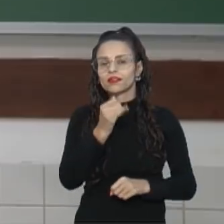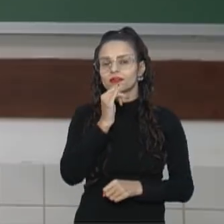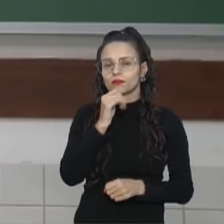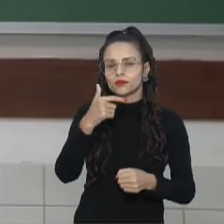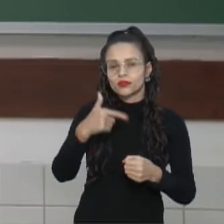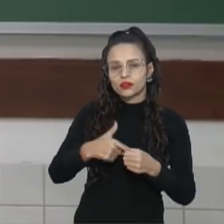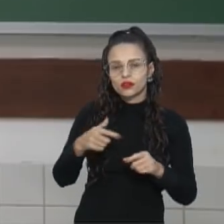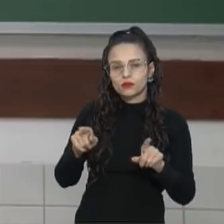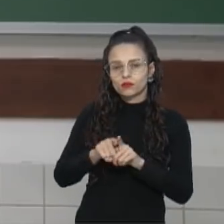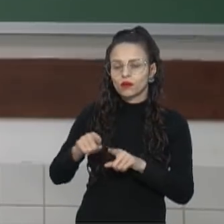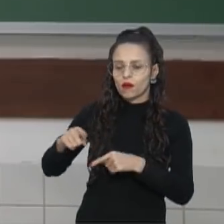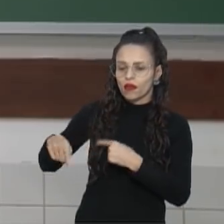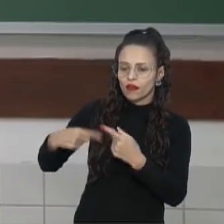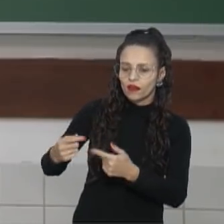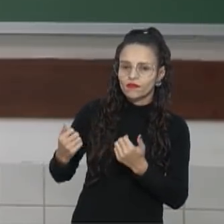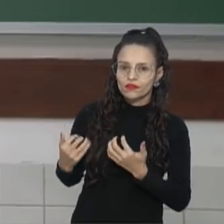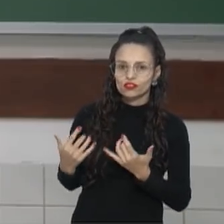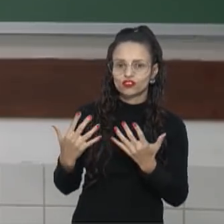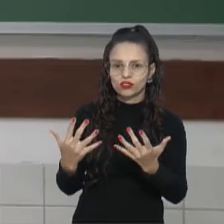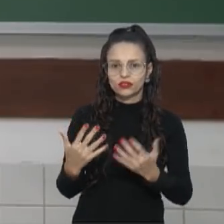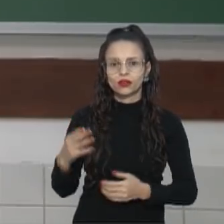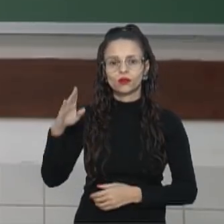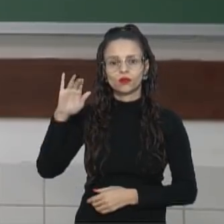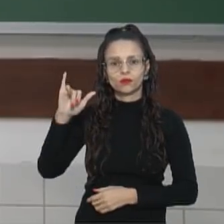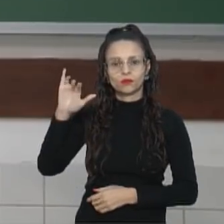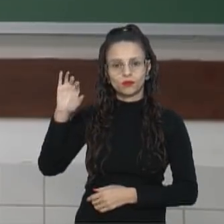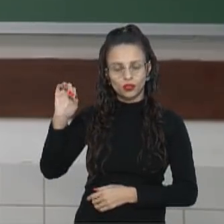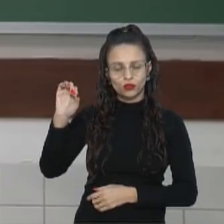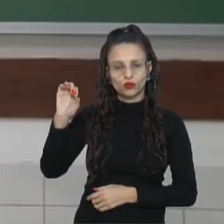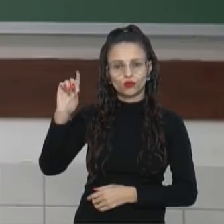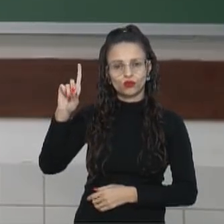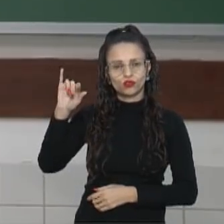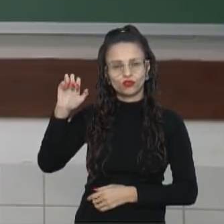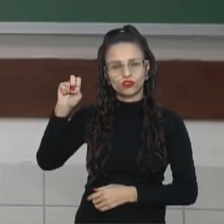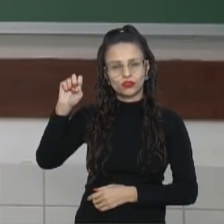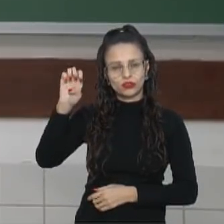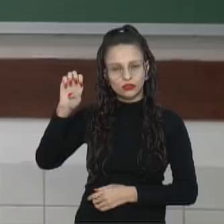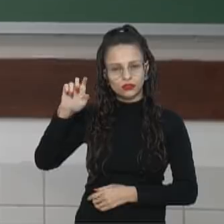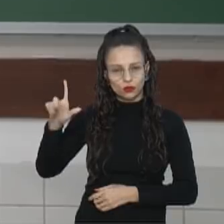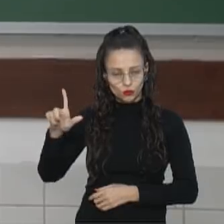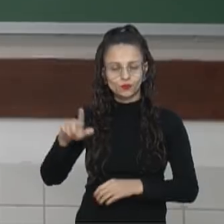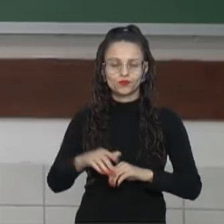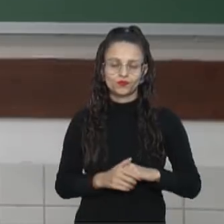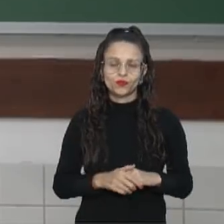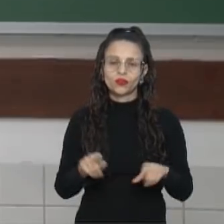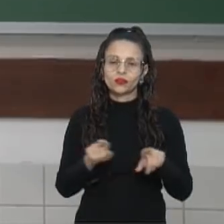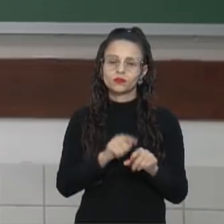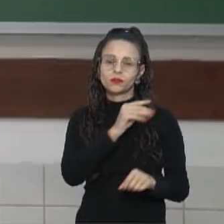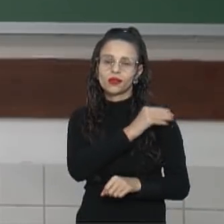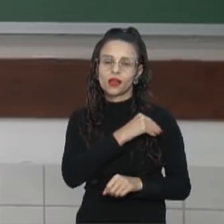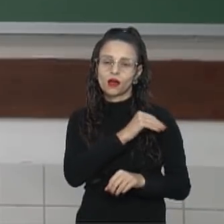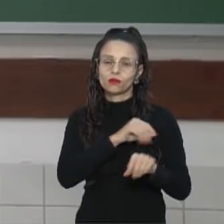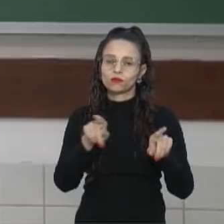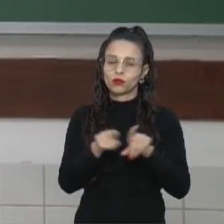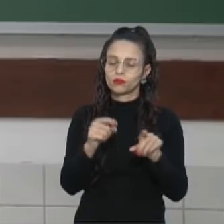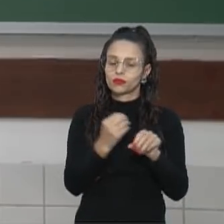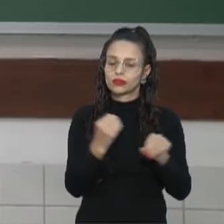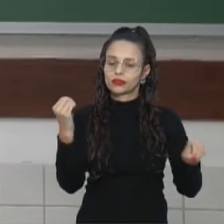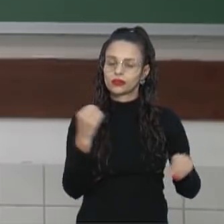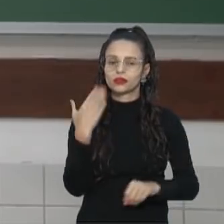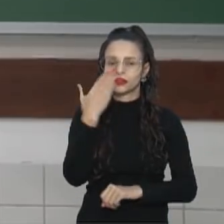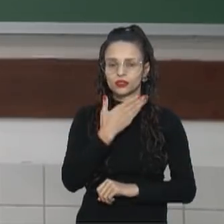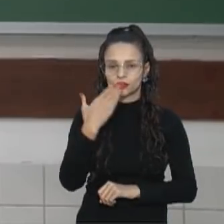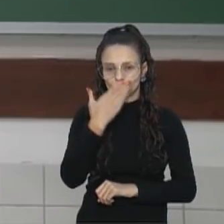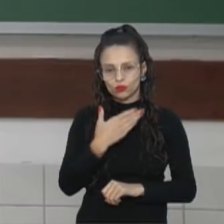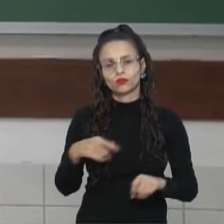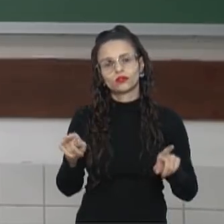combustíveis derivados de vegetais, biodiesel e o álcool de cana-de-açúcar. Né? Atualmente no Brasil temos também álcool